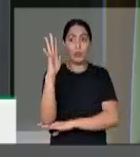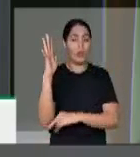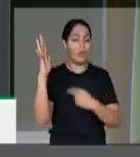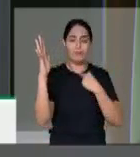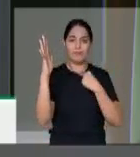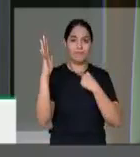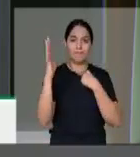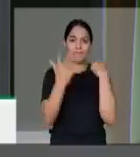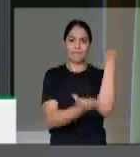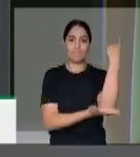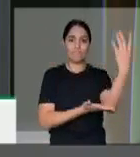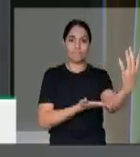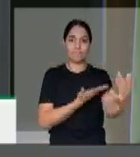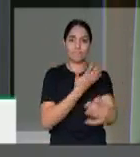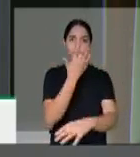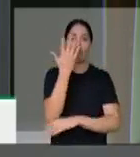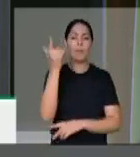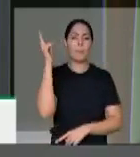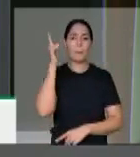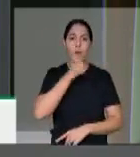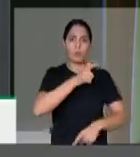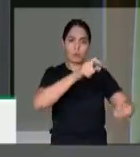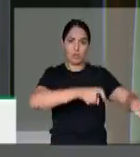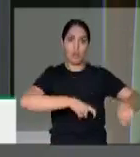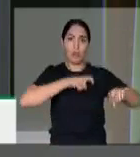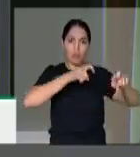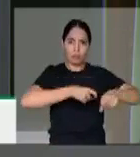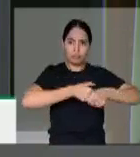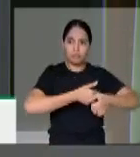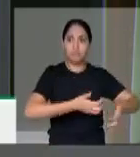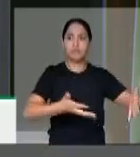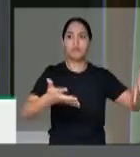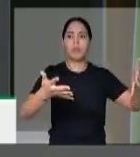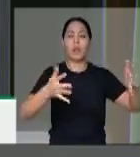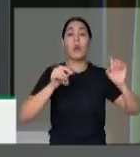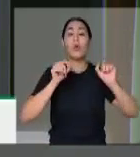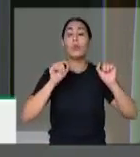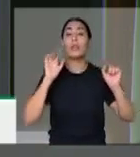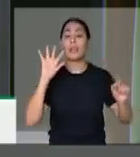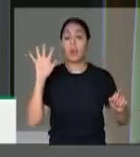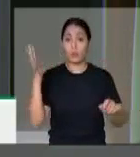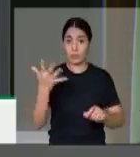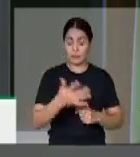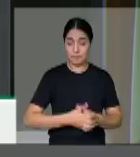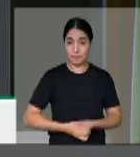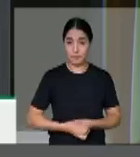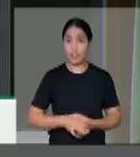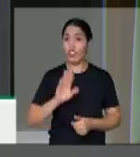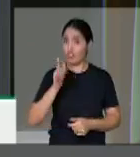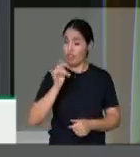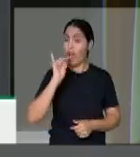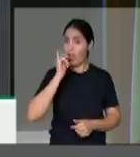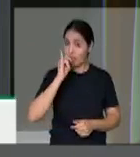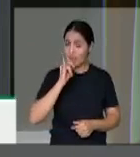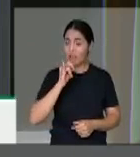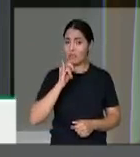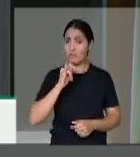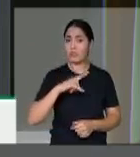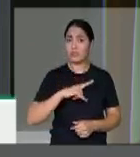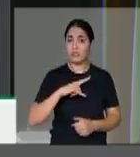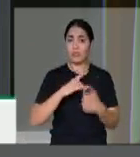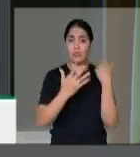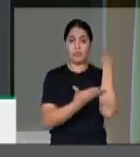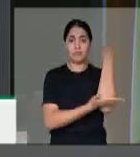para a expansão do agronegócio. Dados recentes também mostram que quando o desmatamento mais caiu, mesmo